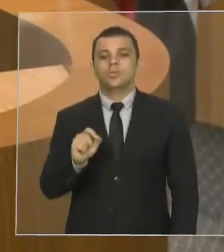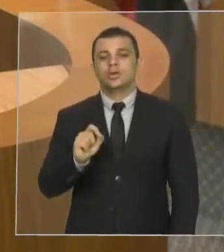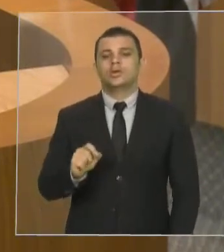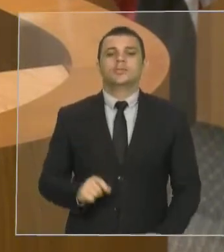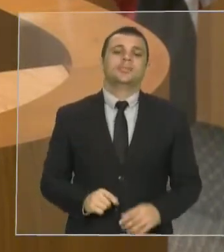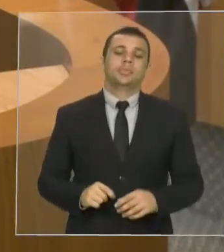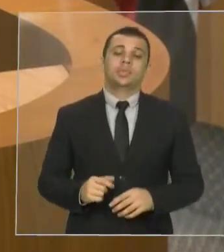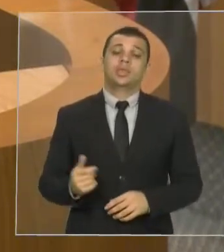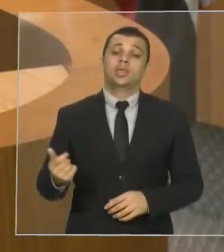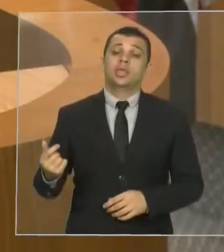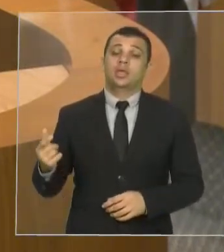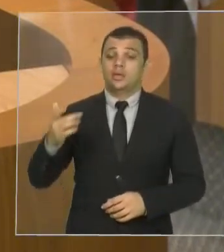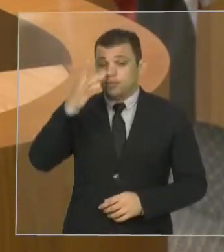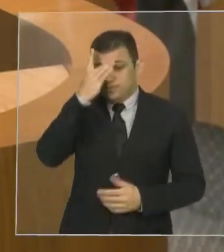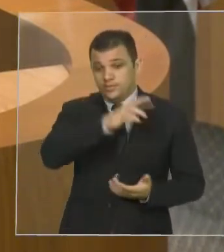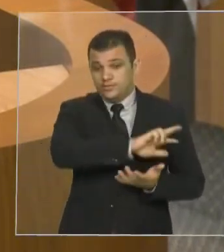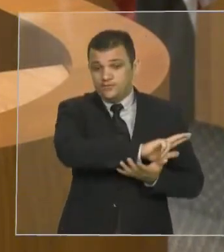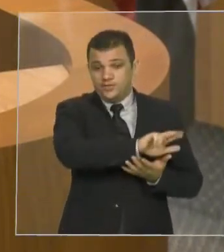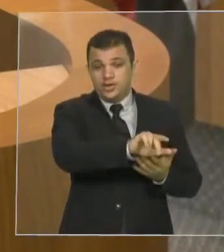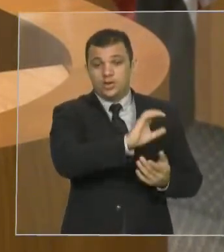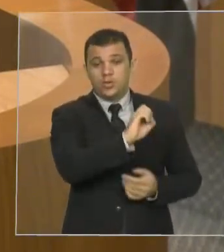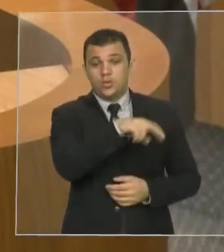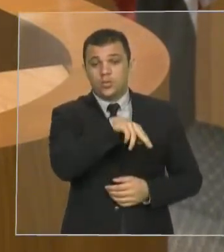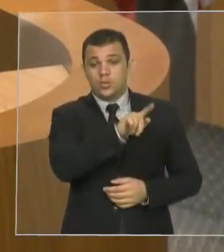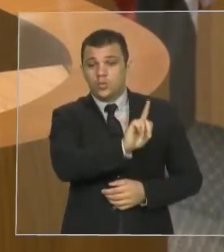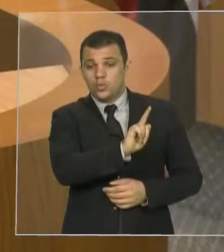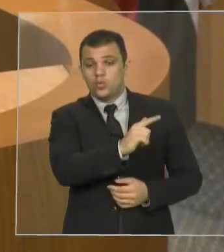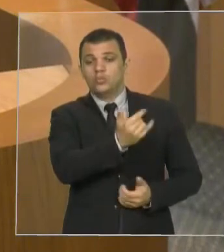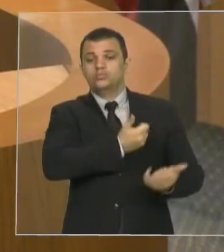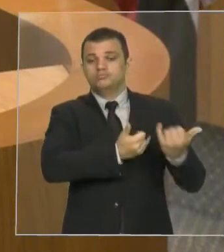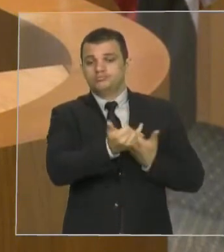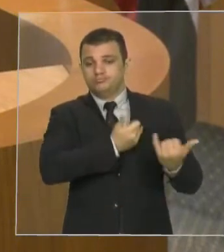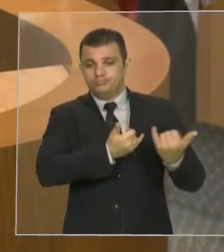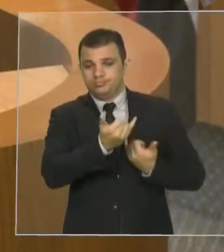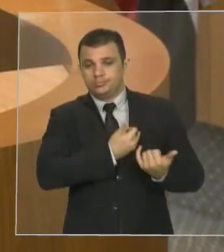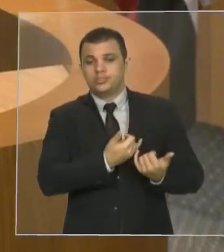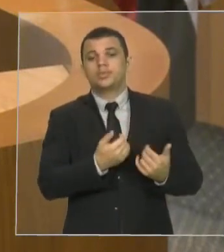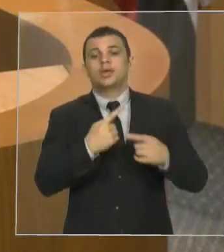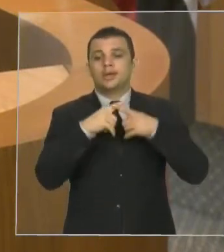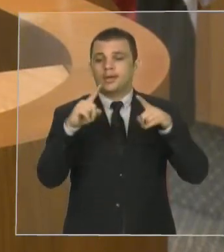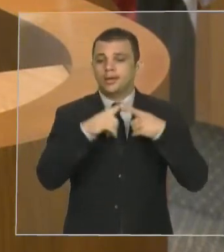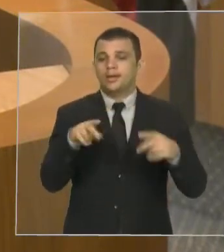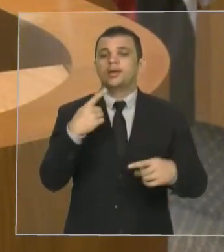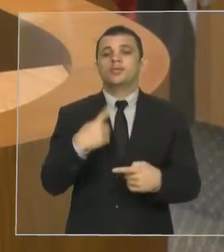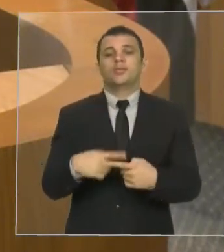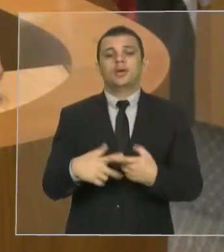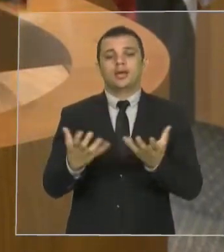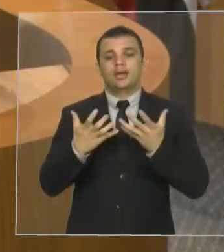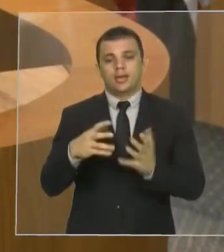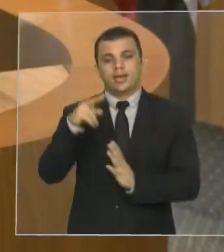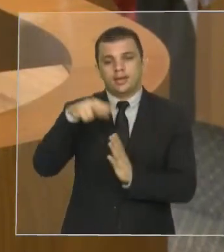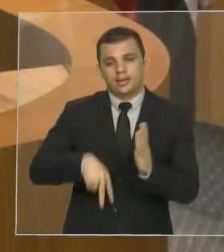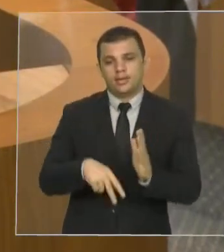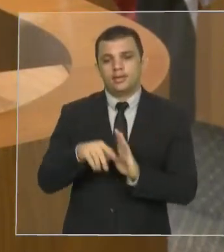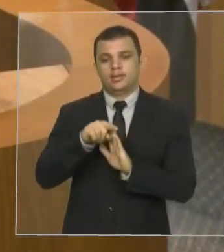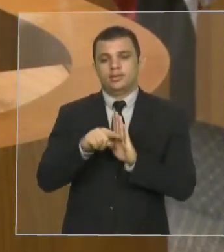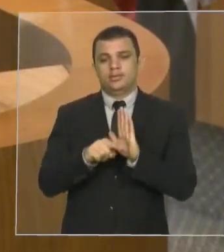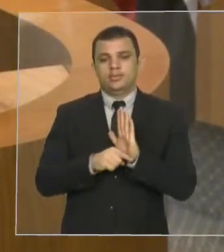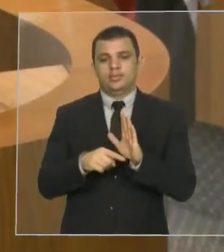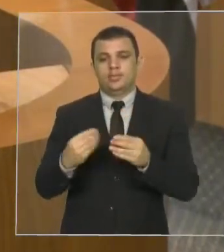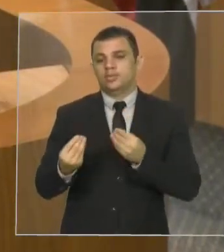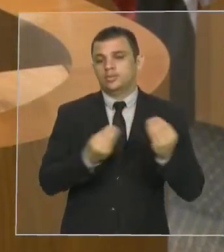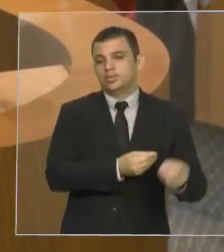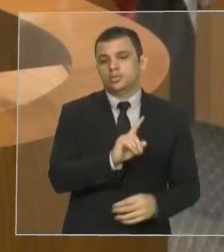várias entidades não governamentais para terem acesso ao plano de educação ambiental. Recebi